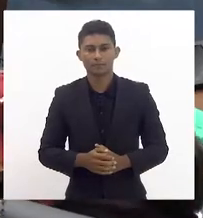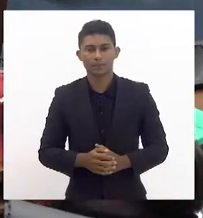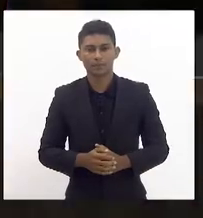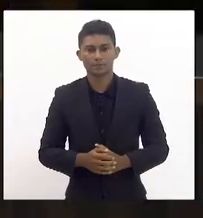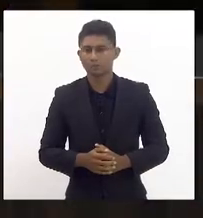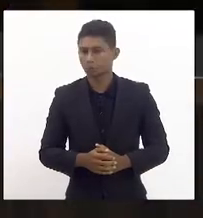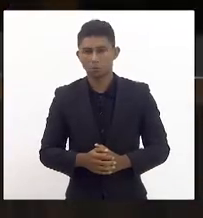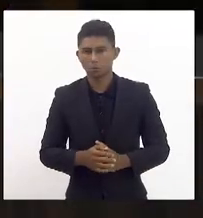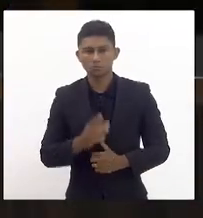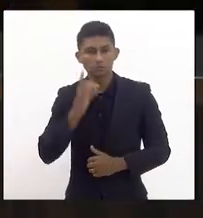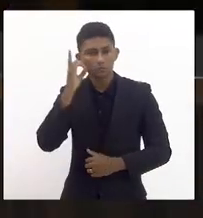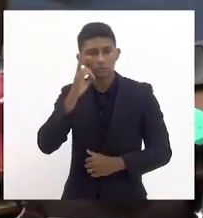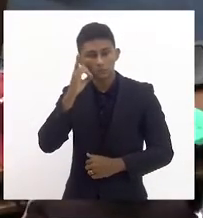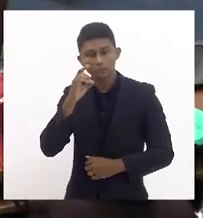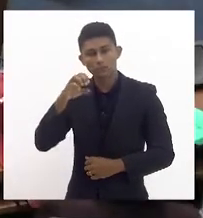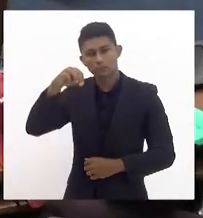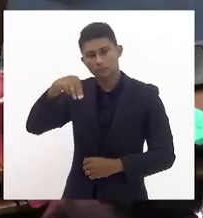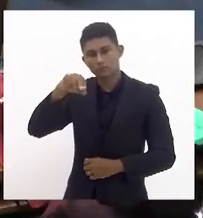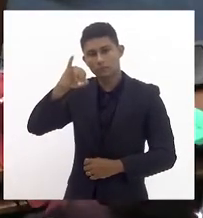Deputado Carlos Mink.